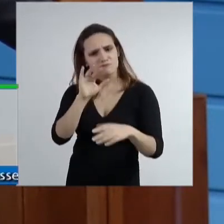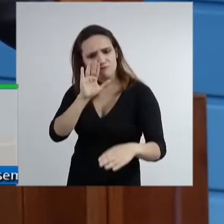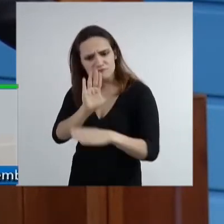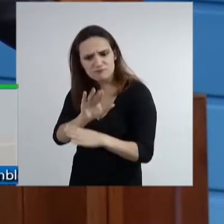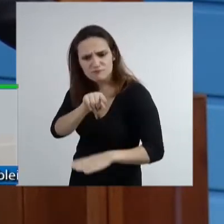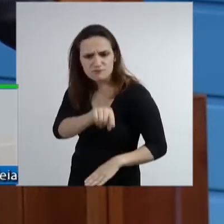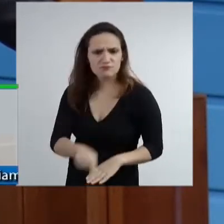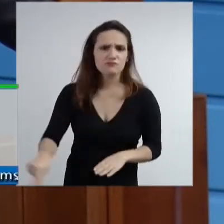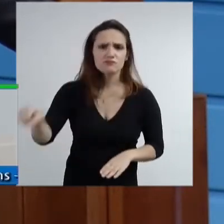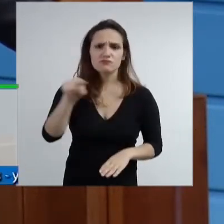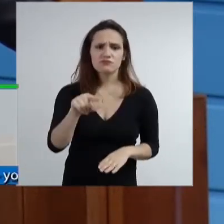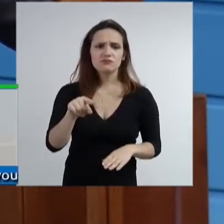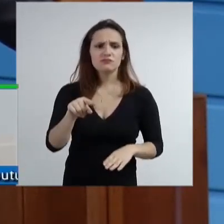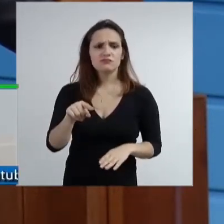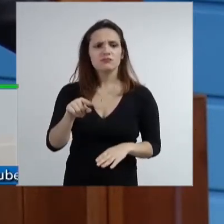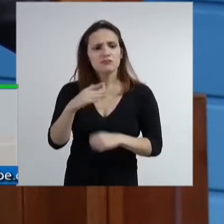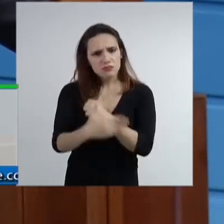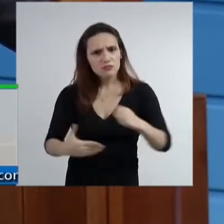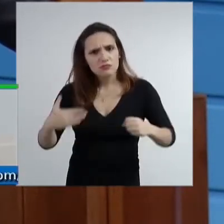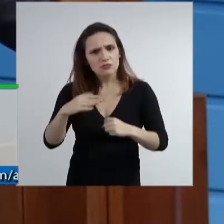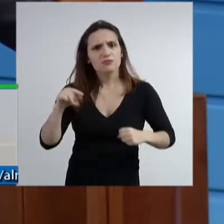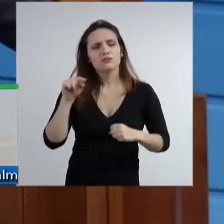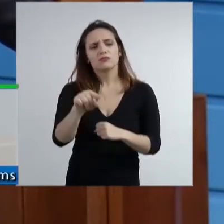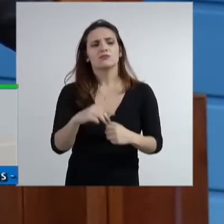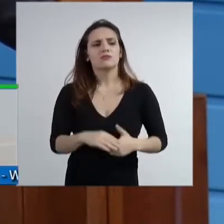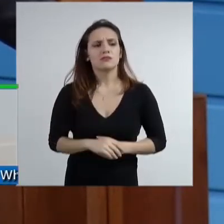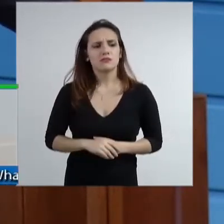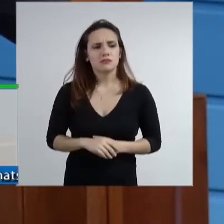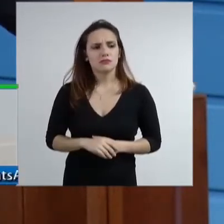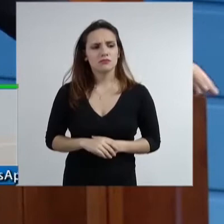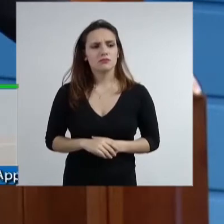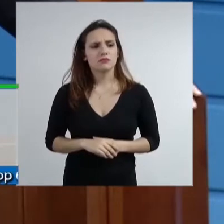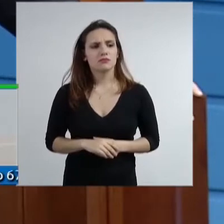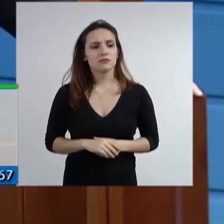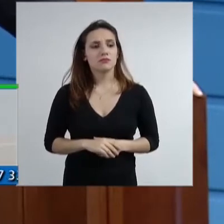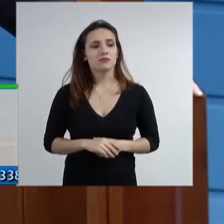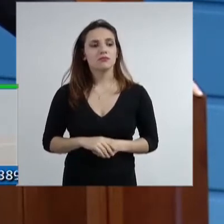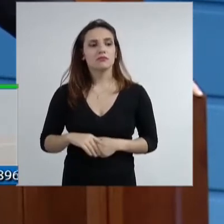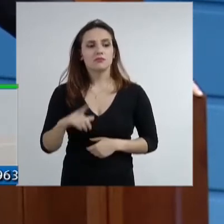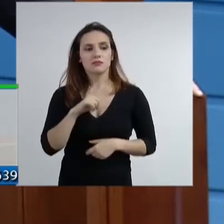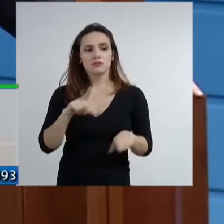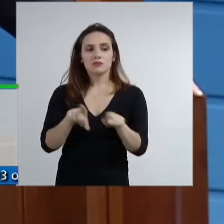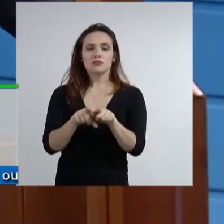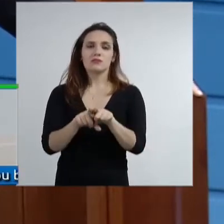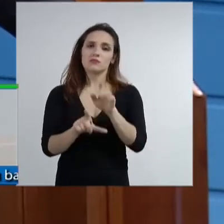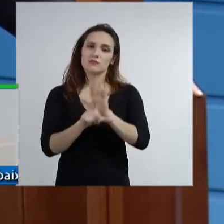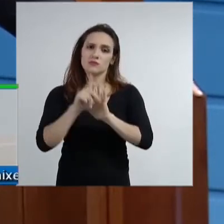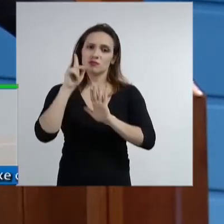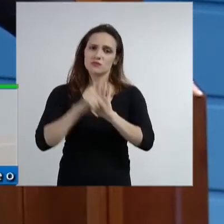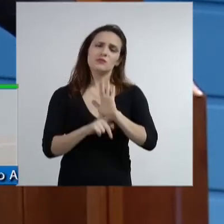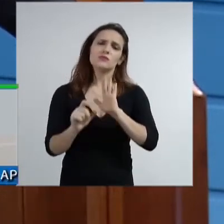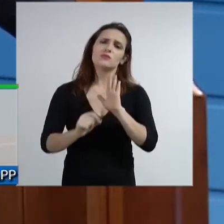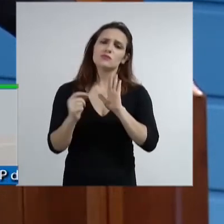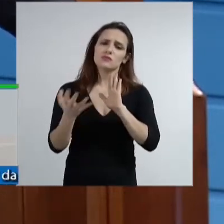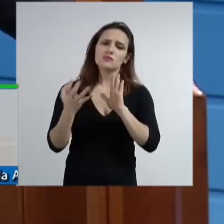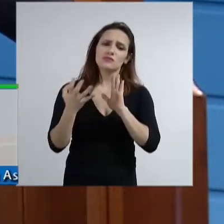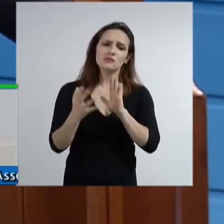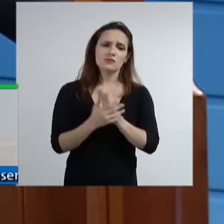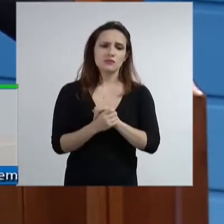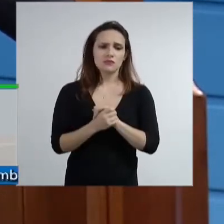tentando promover a sua defesa. Também nesse projeto, nós estamos buscando